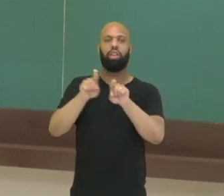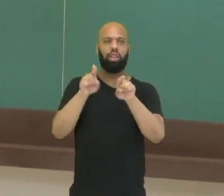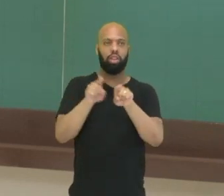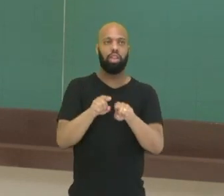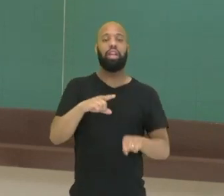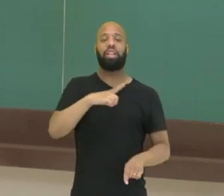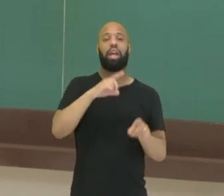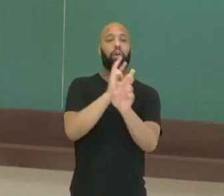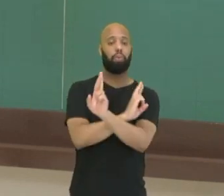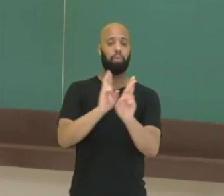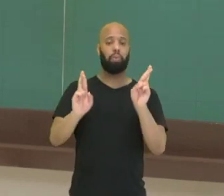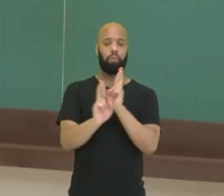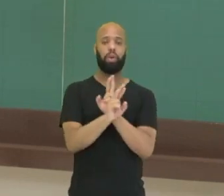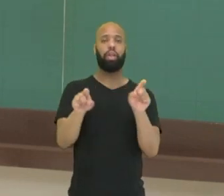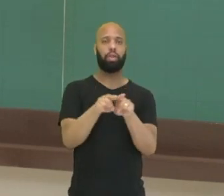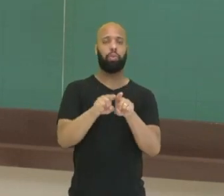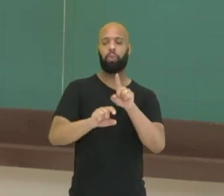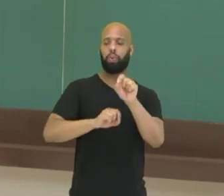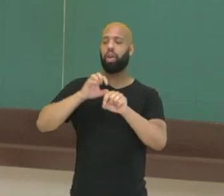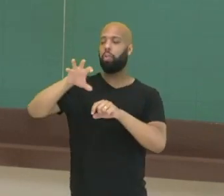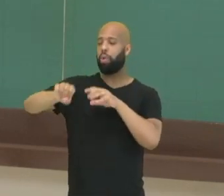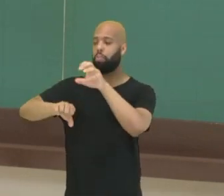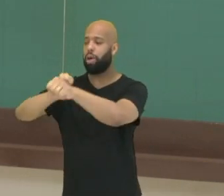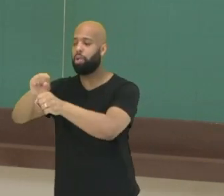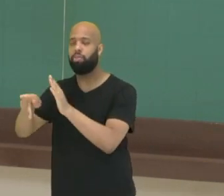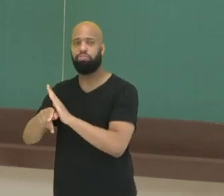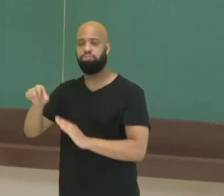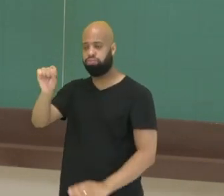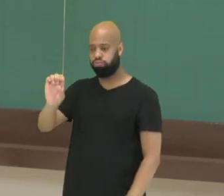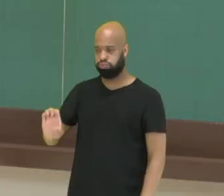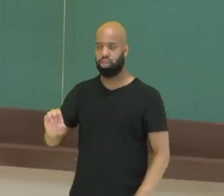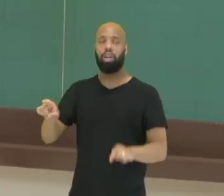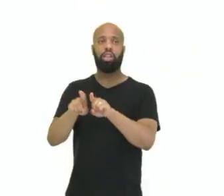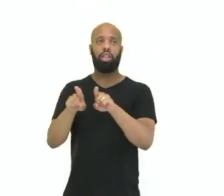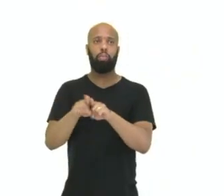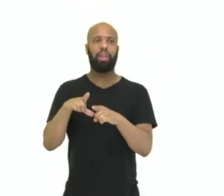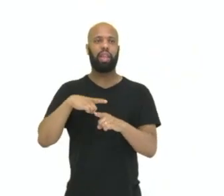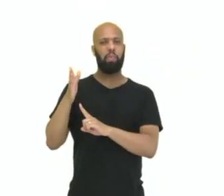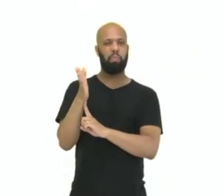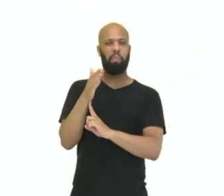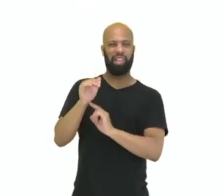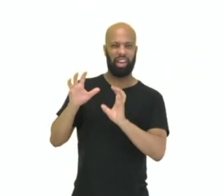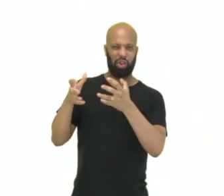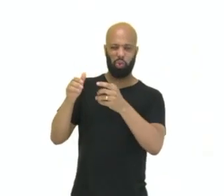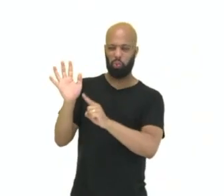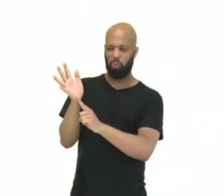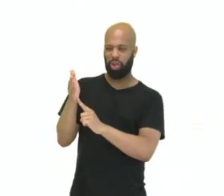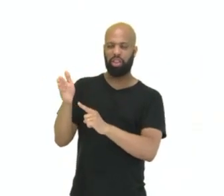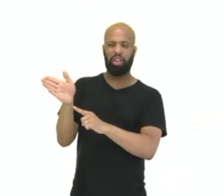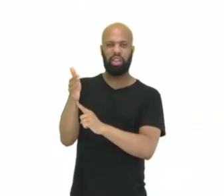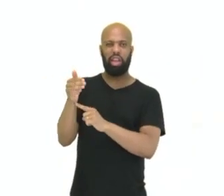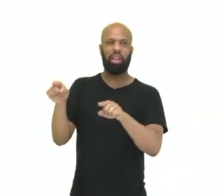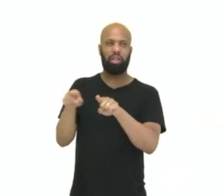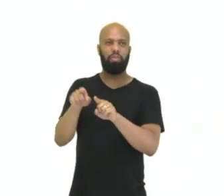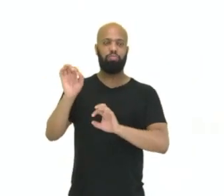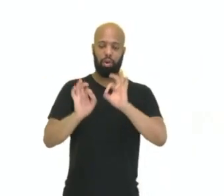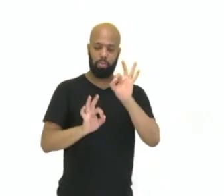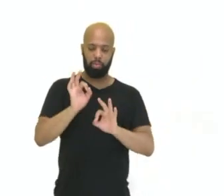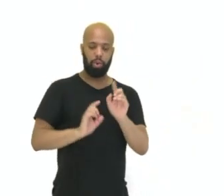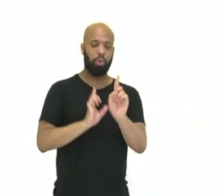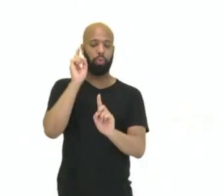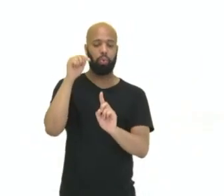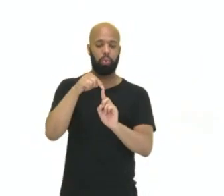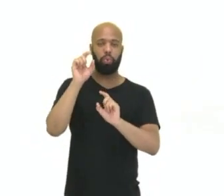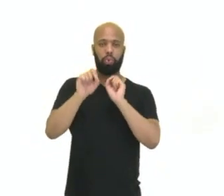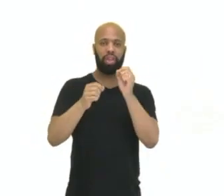ter relacionada à ocupação do Sudeste. E as bandeiras ali também se organizaram com o objetivo de